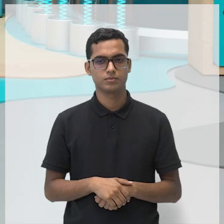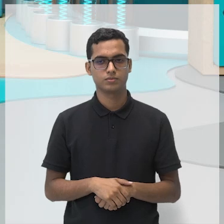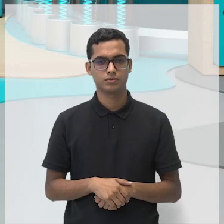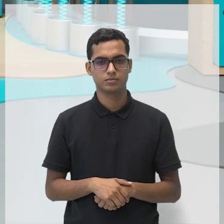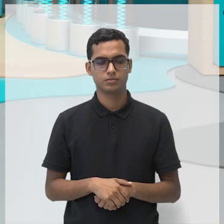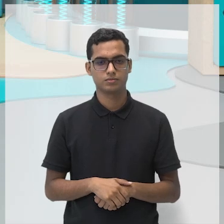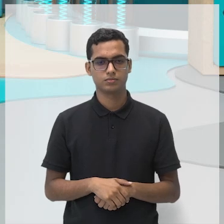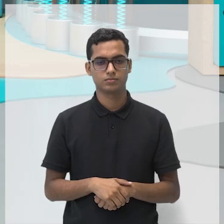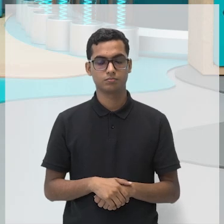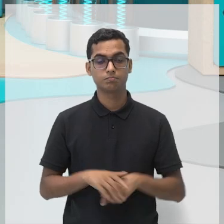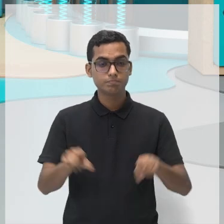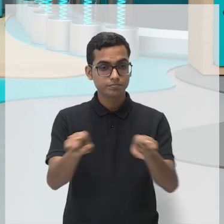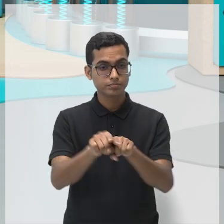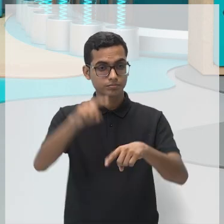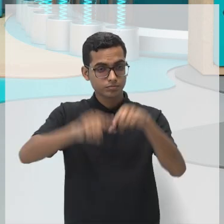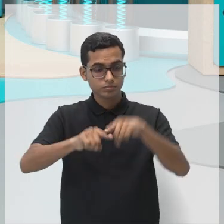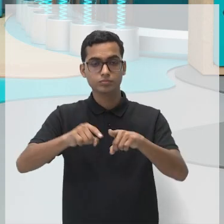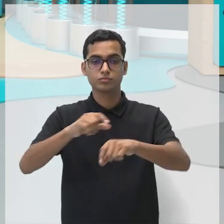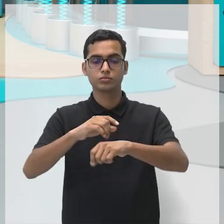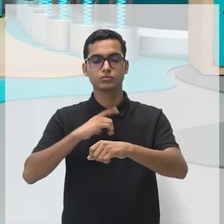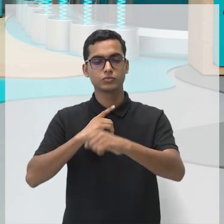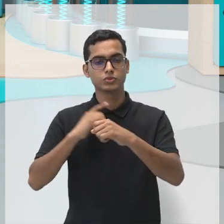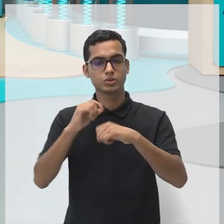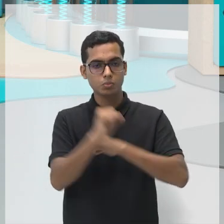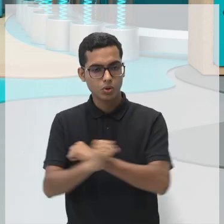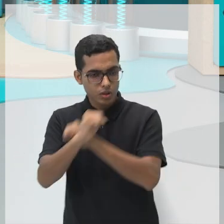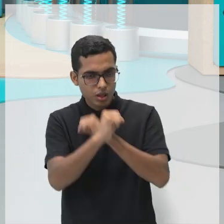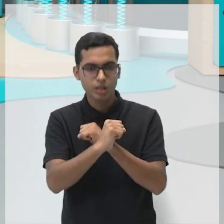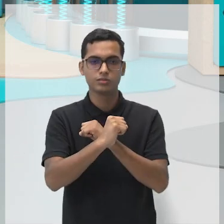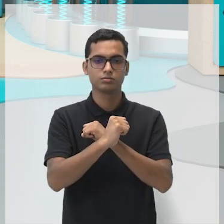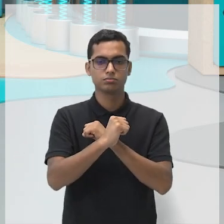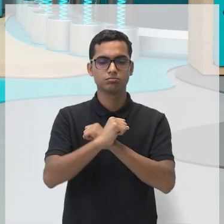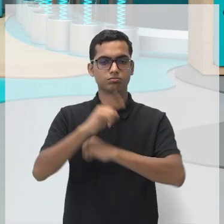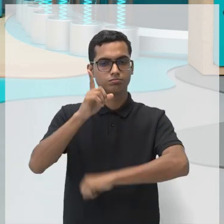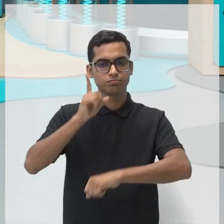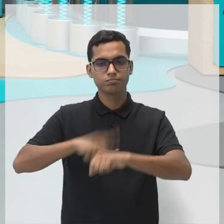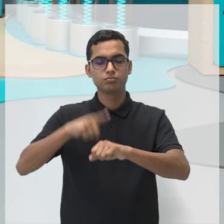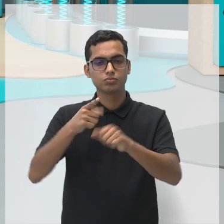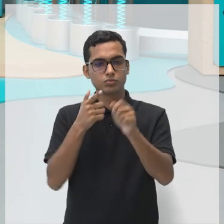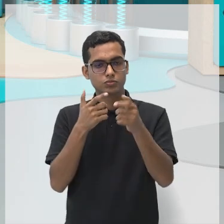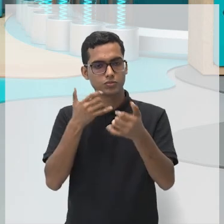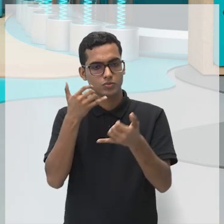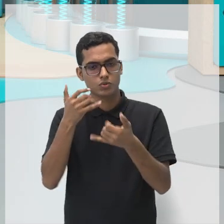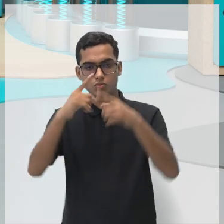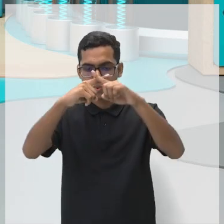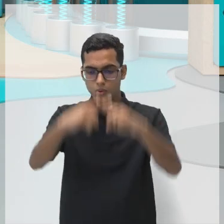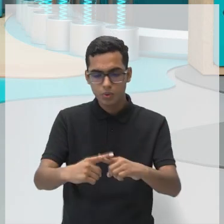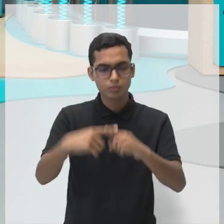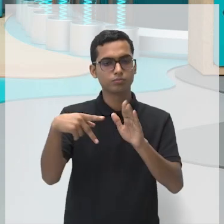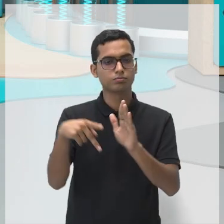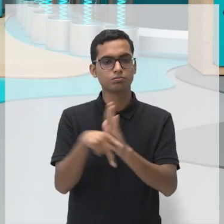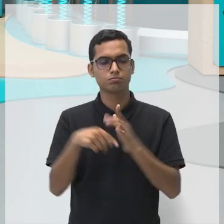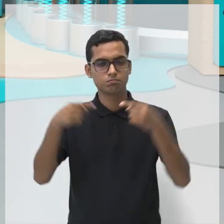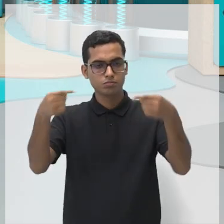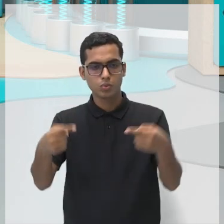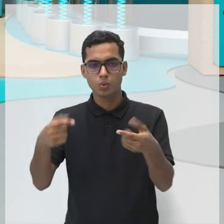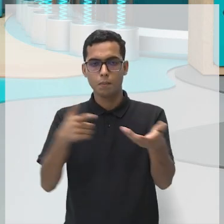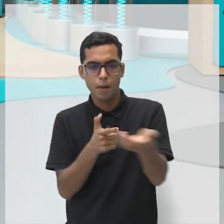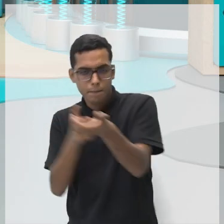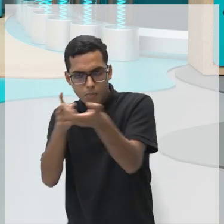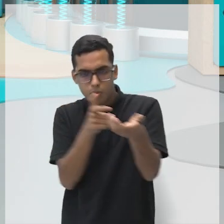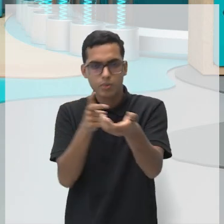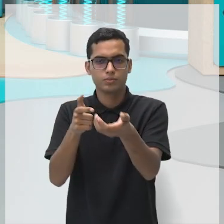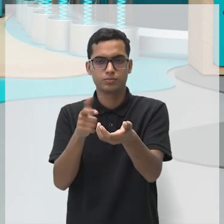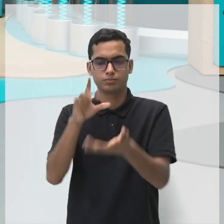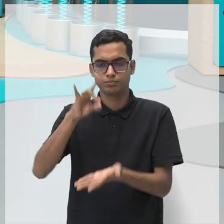os equipamentos de segurança que a gente precisa para realizar, para jogar aí essa modalidade,